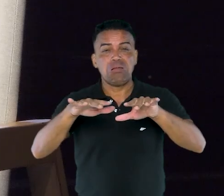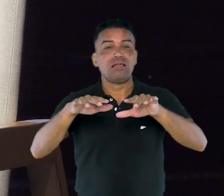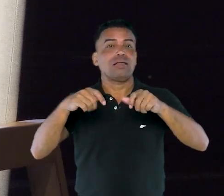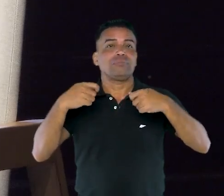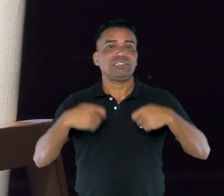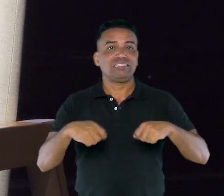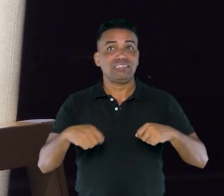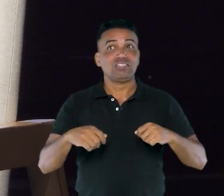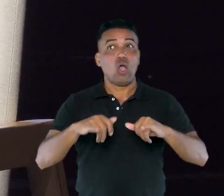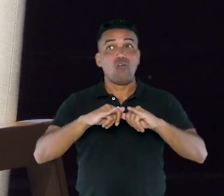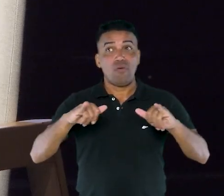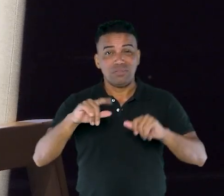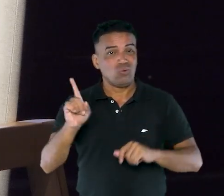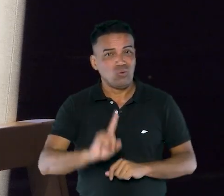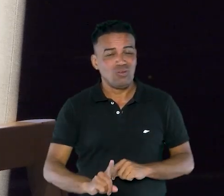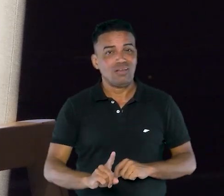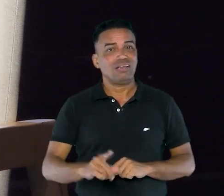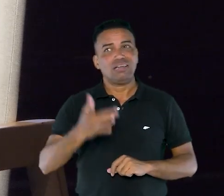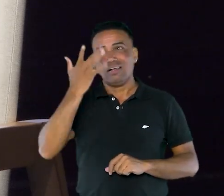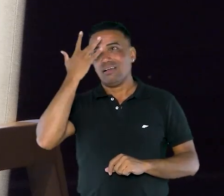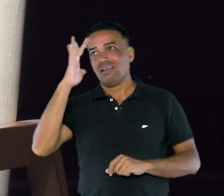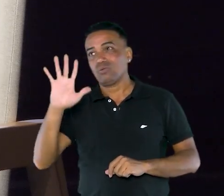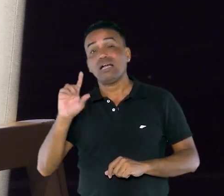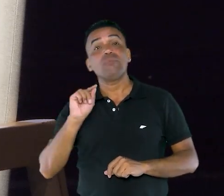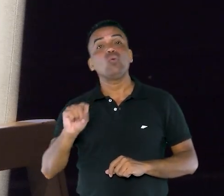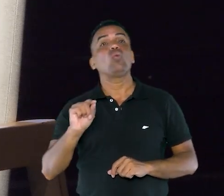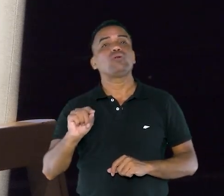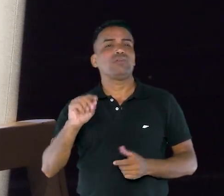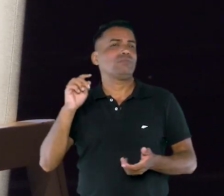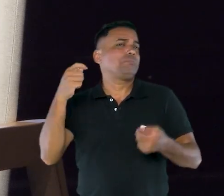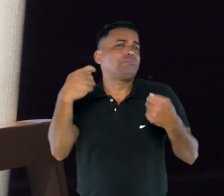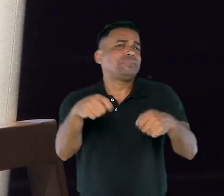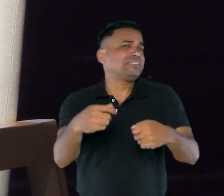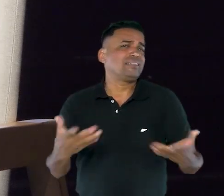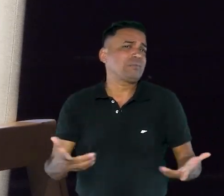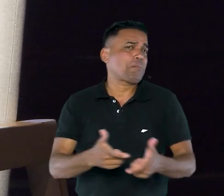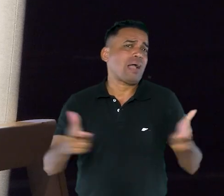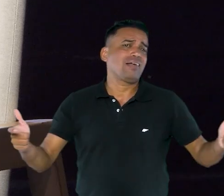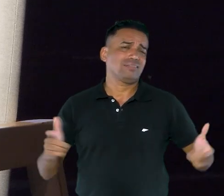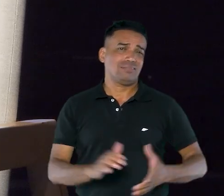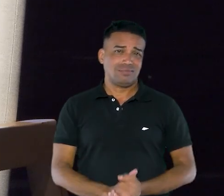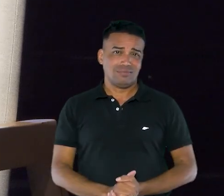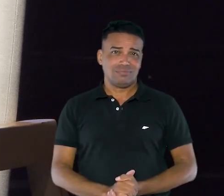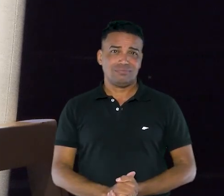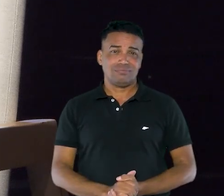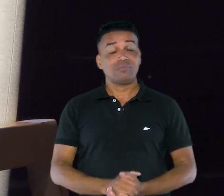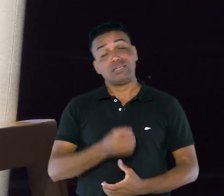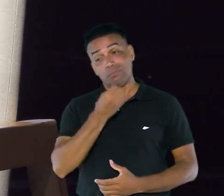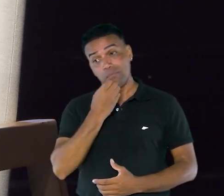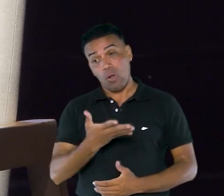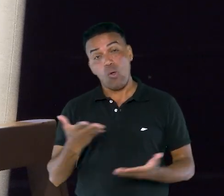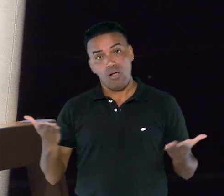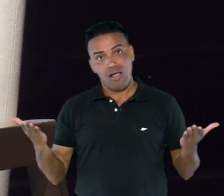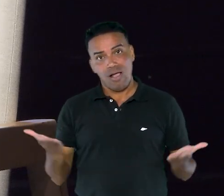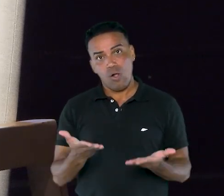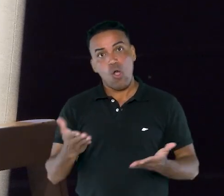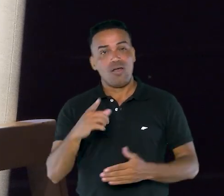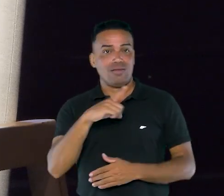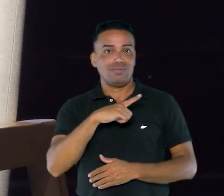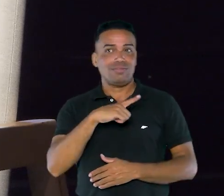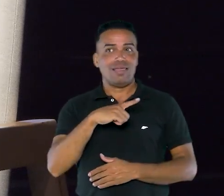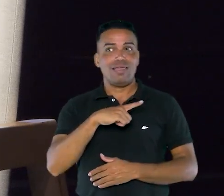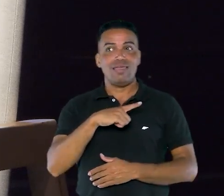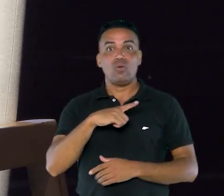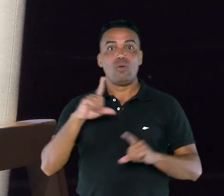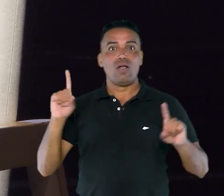você precisa de mais do que a informação, às vezes a gente não sabe o que mais que precisa, né? Bom, mas agora a gente ainda